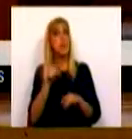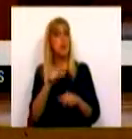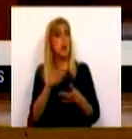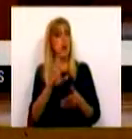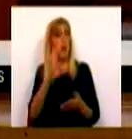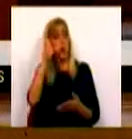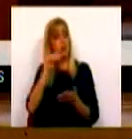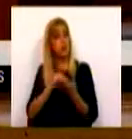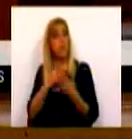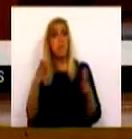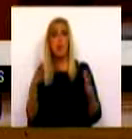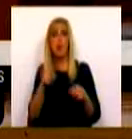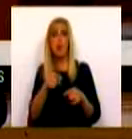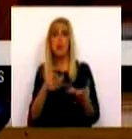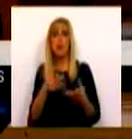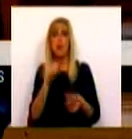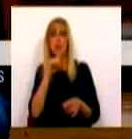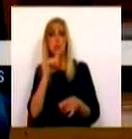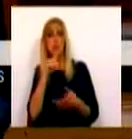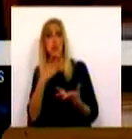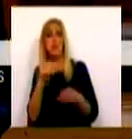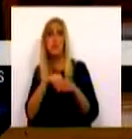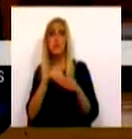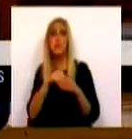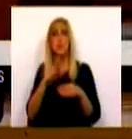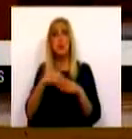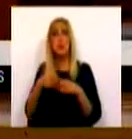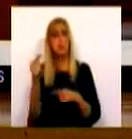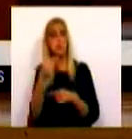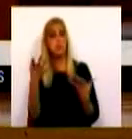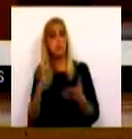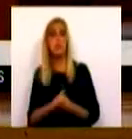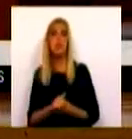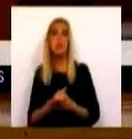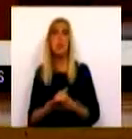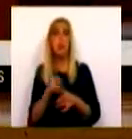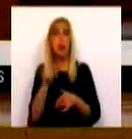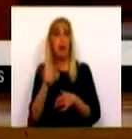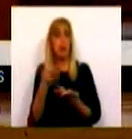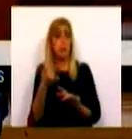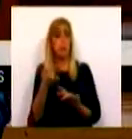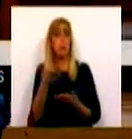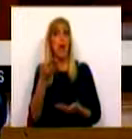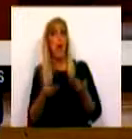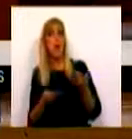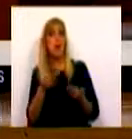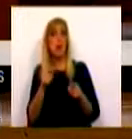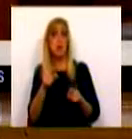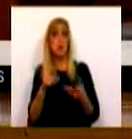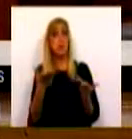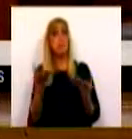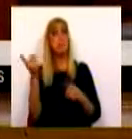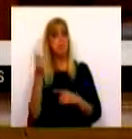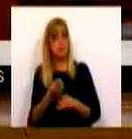consequências maiores em eventuais enquadramentos externos negativos. É nesse equilíbrio que